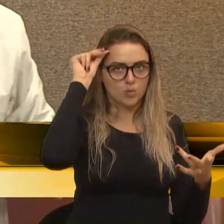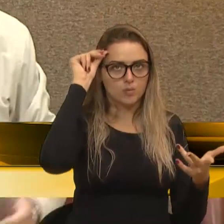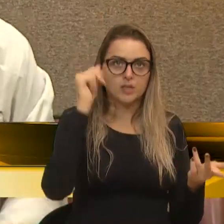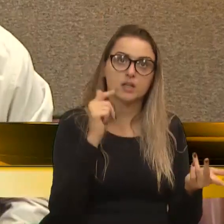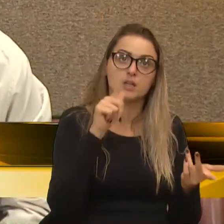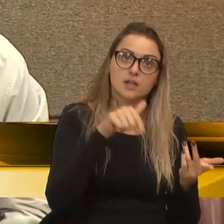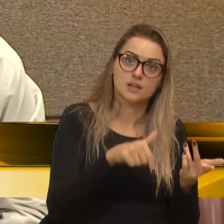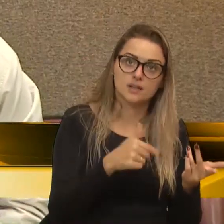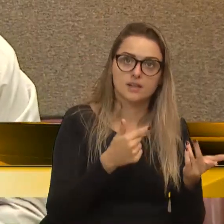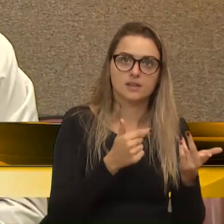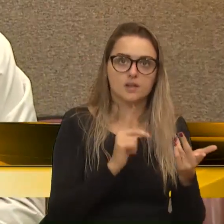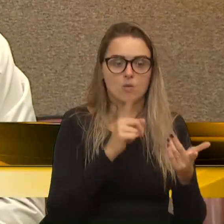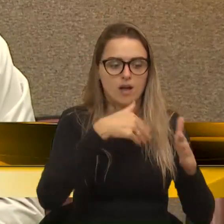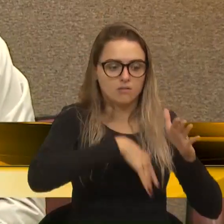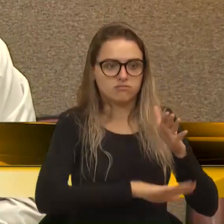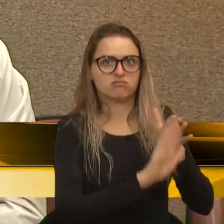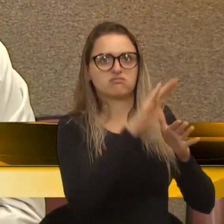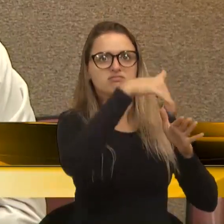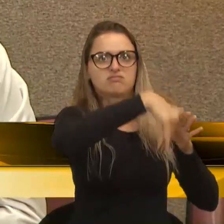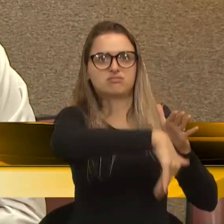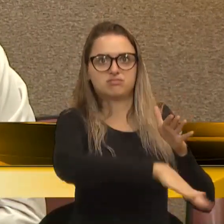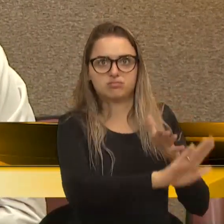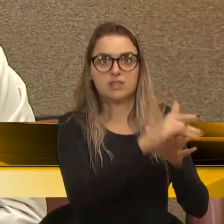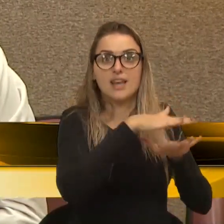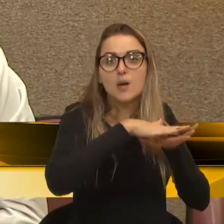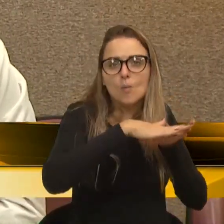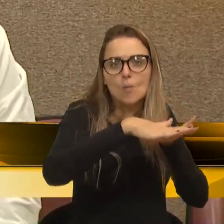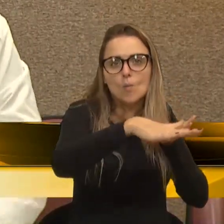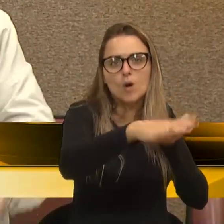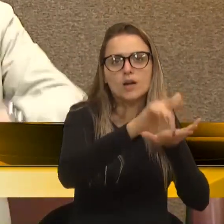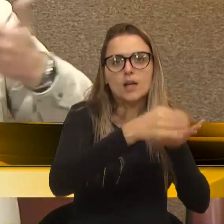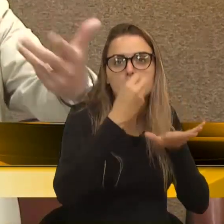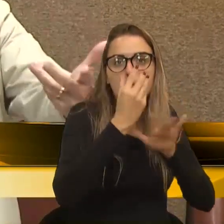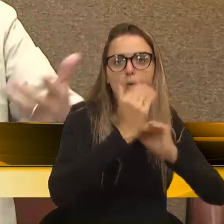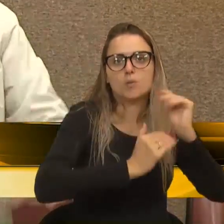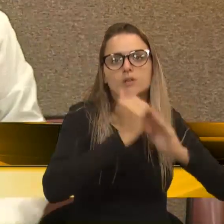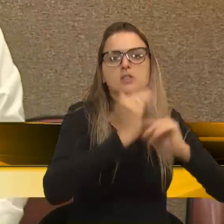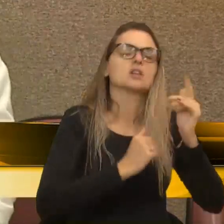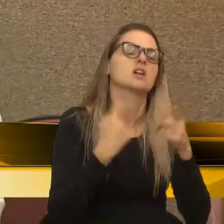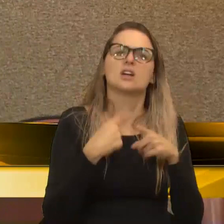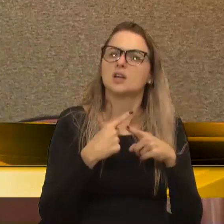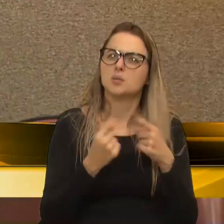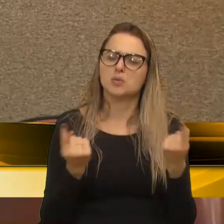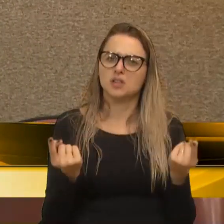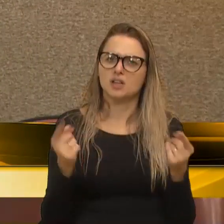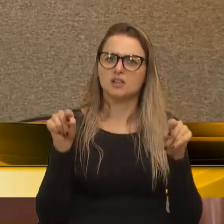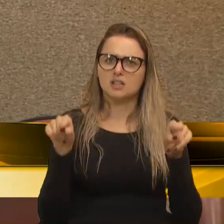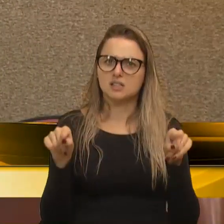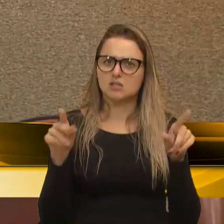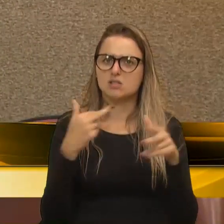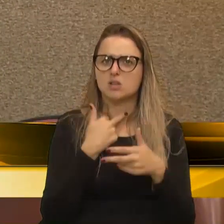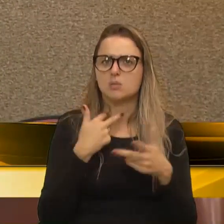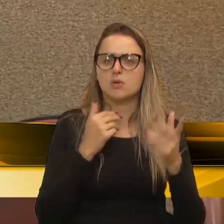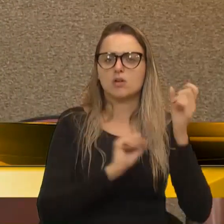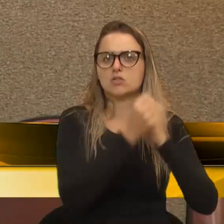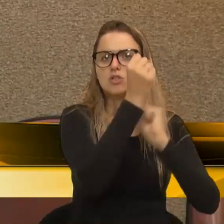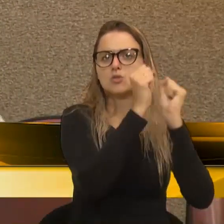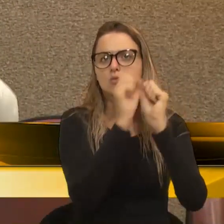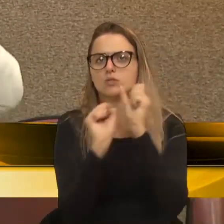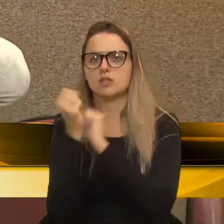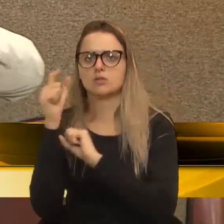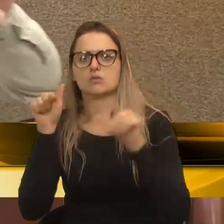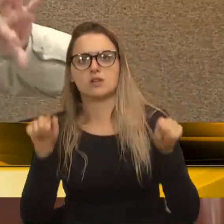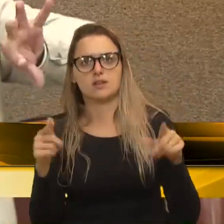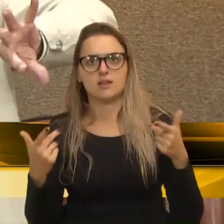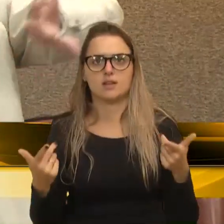nossas pirambeiras, ok? E também, por que ali não é possível indústrias? E quando nós falamos em indústrias,